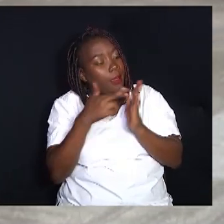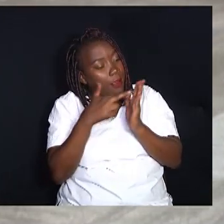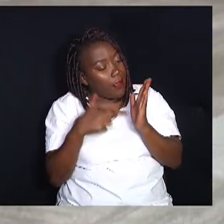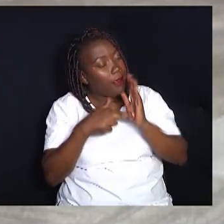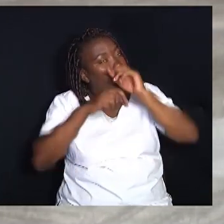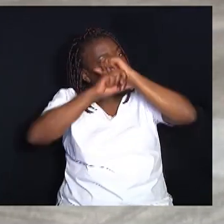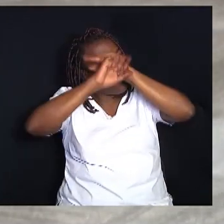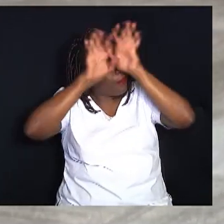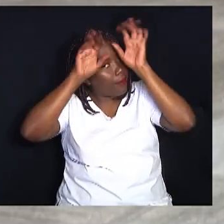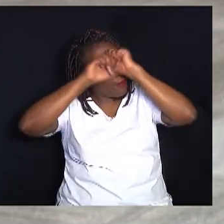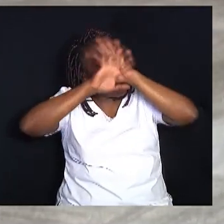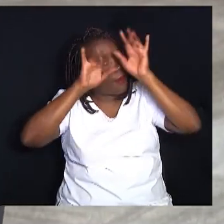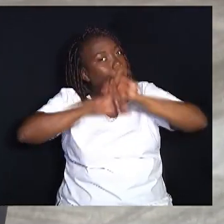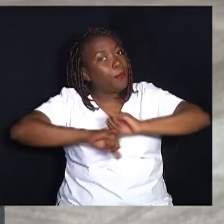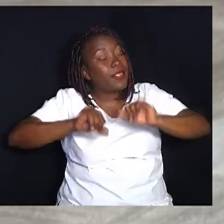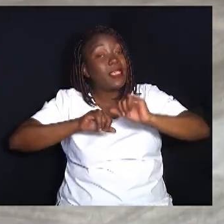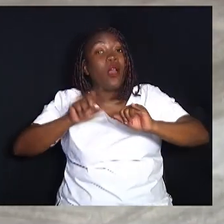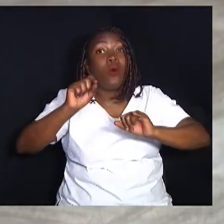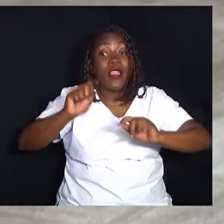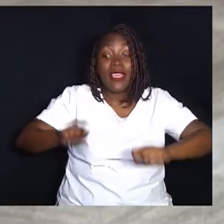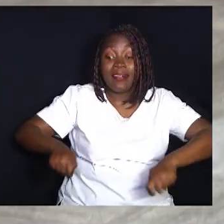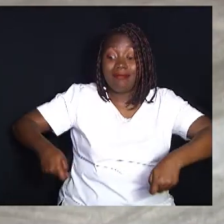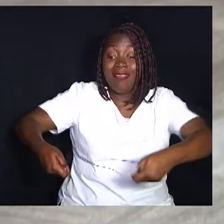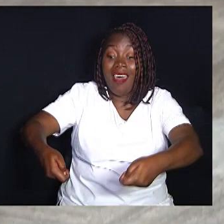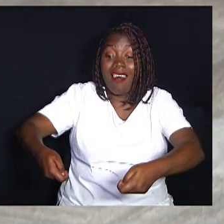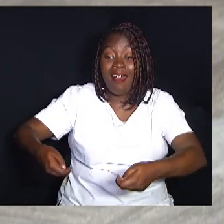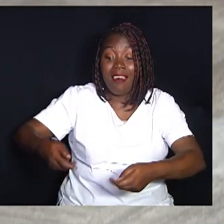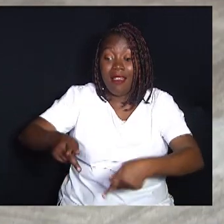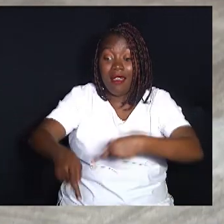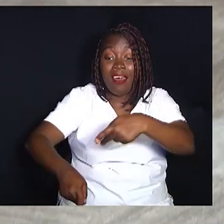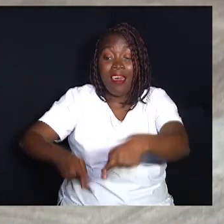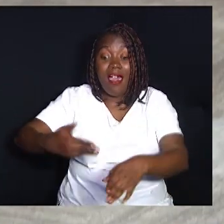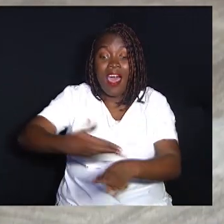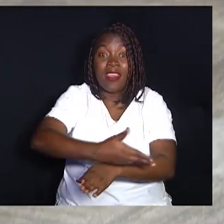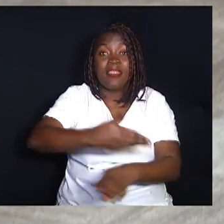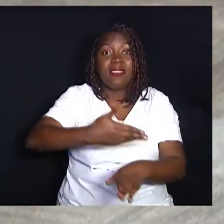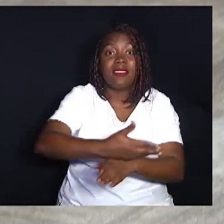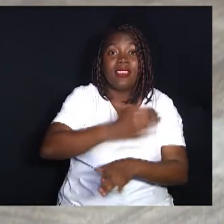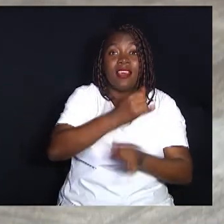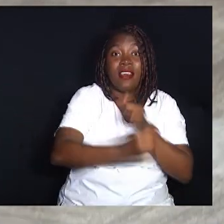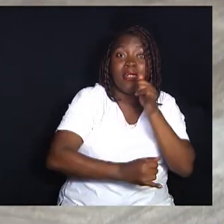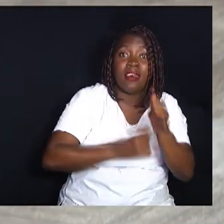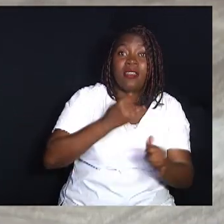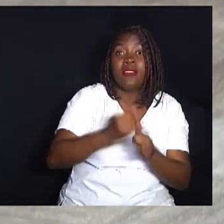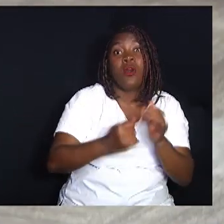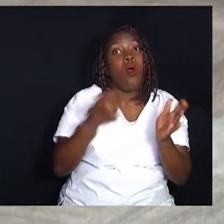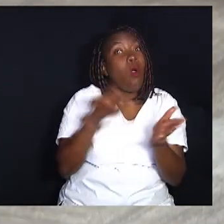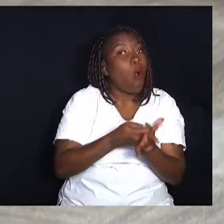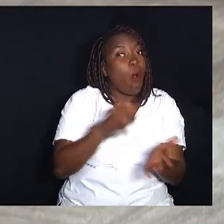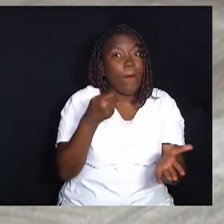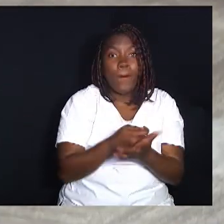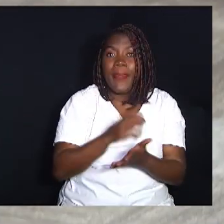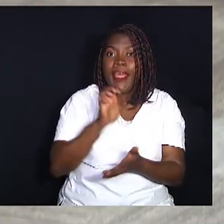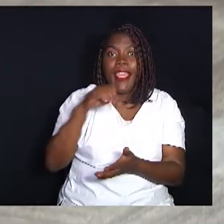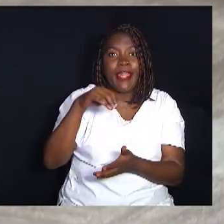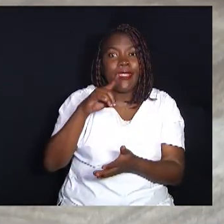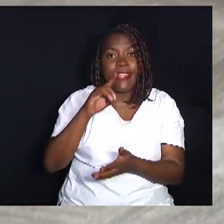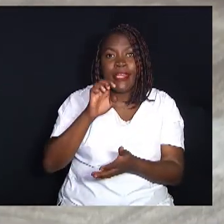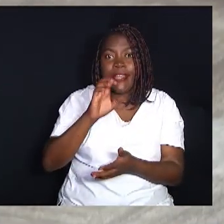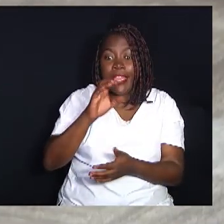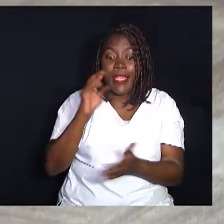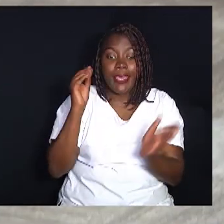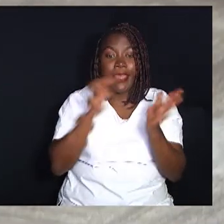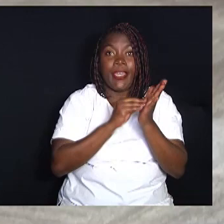dar acesso à informação ao cidadão. Então o projeto obriga a INDEC a colocar no seu portal de transparência